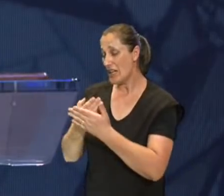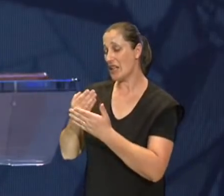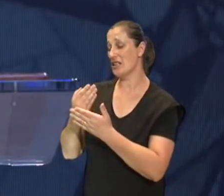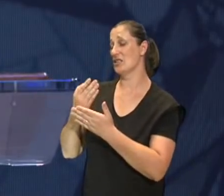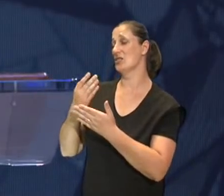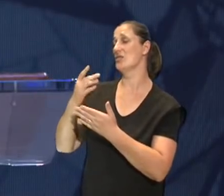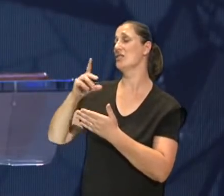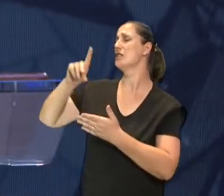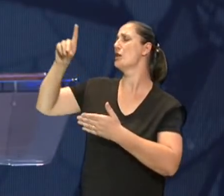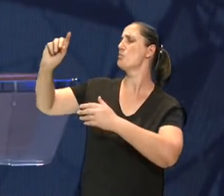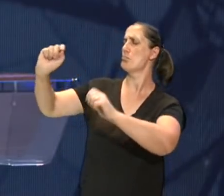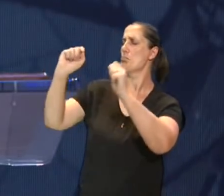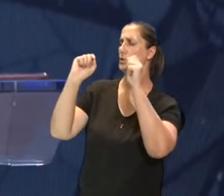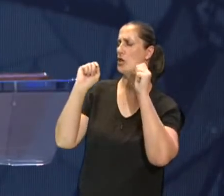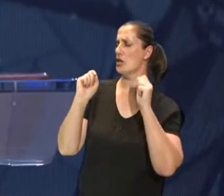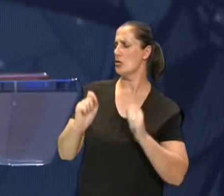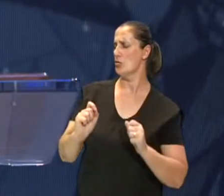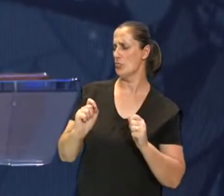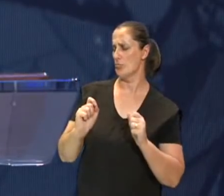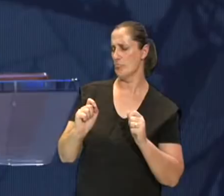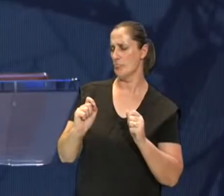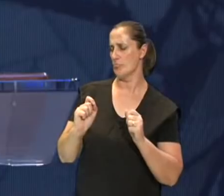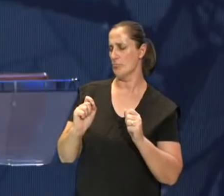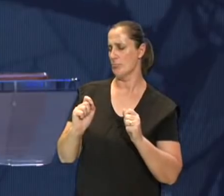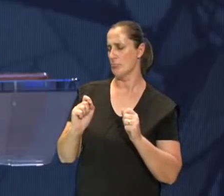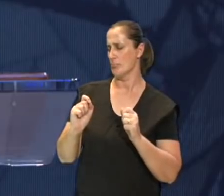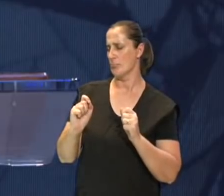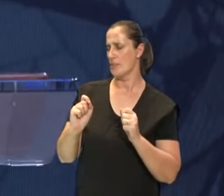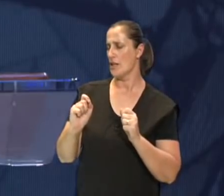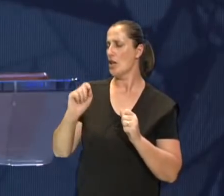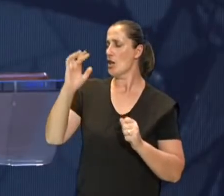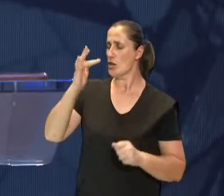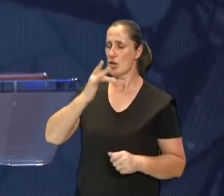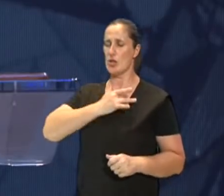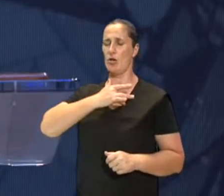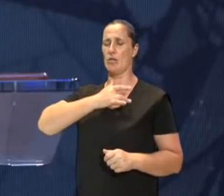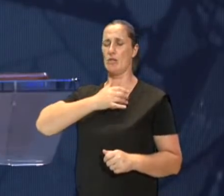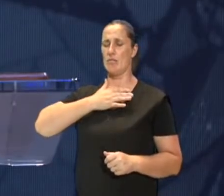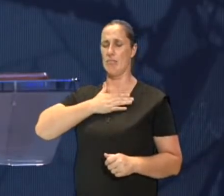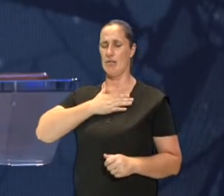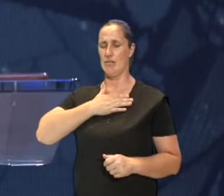até para fazer o sol voltar. Toca a minha vida.